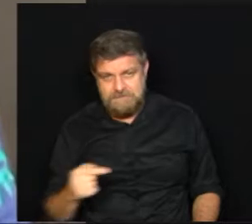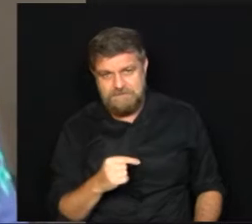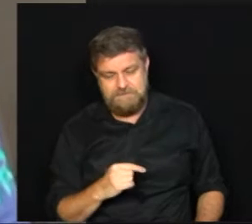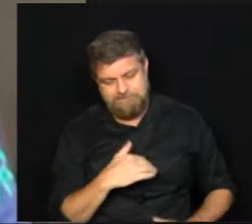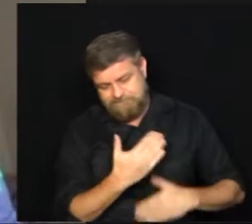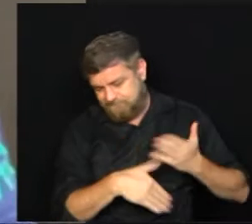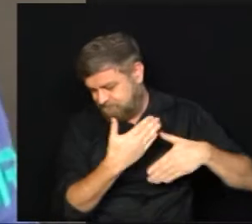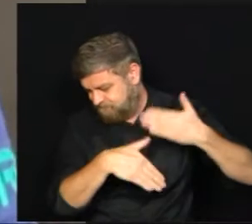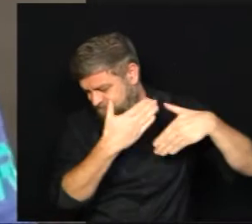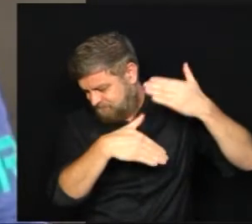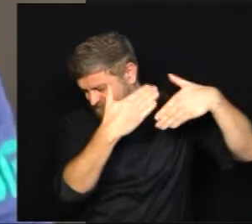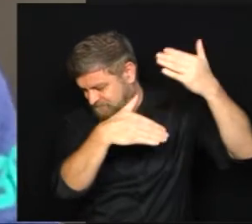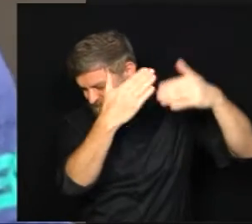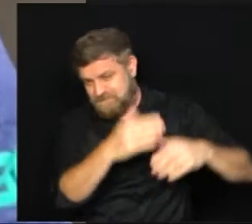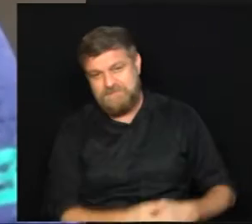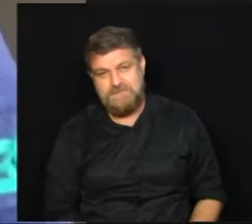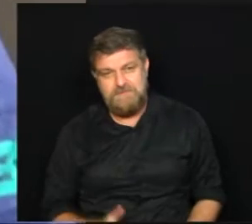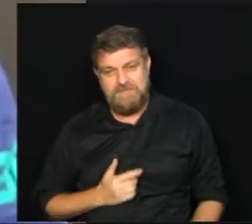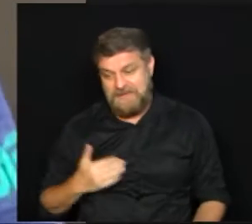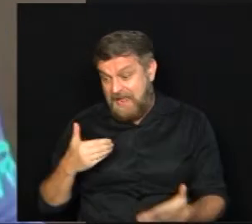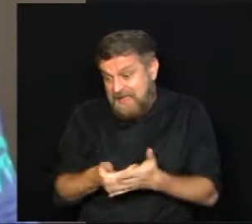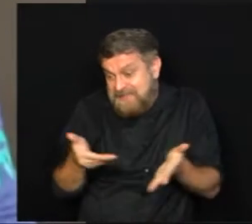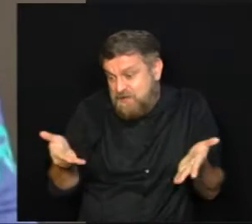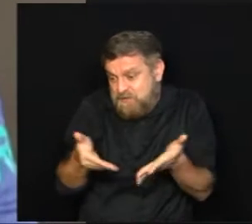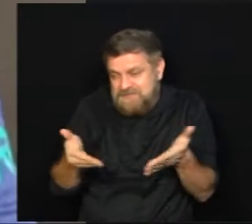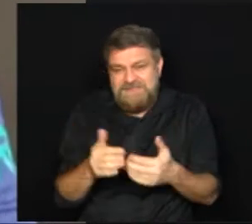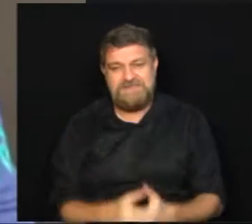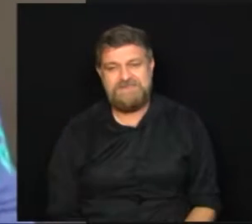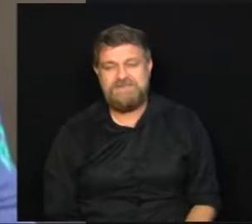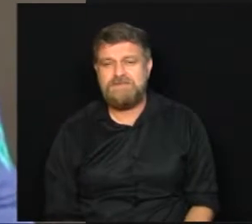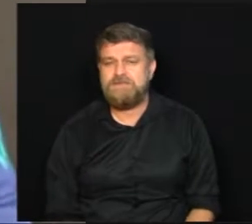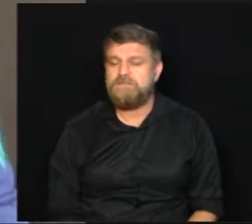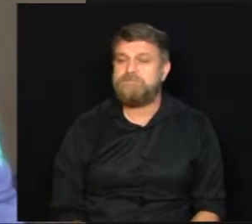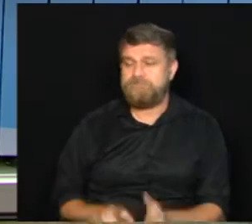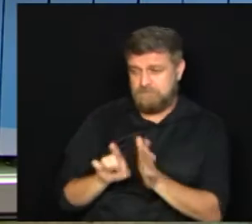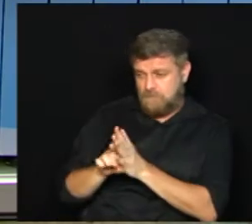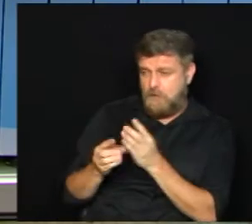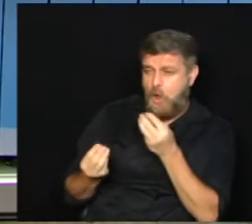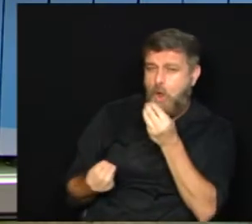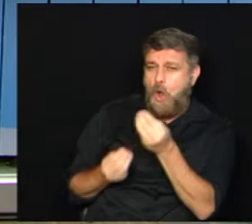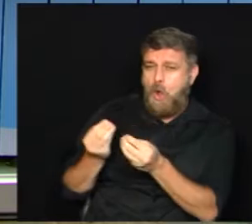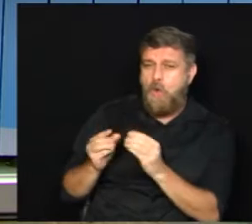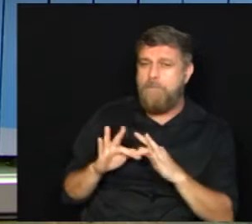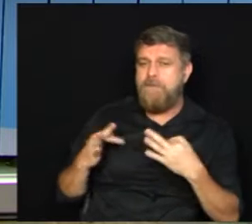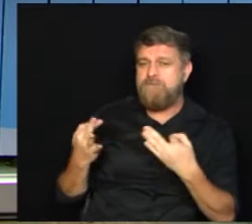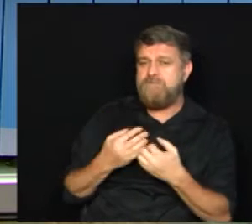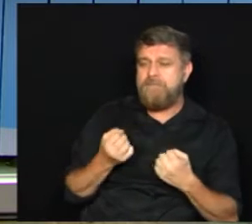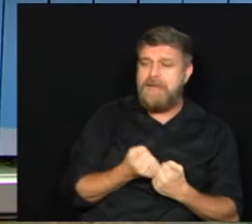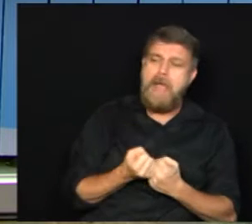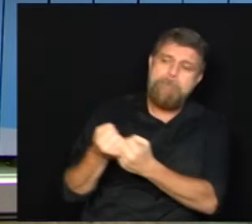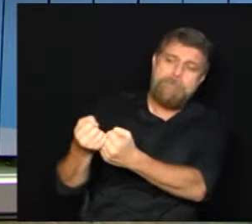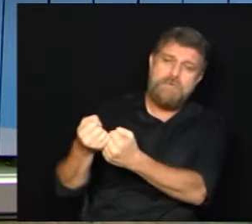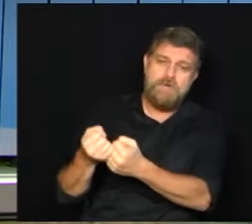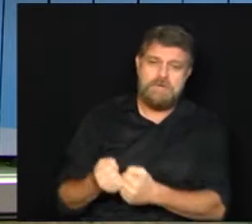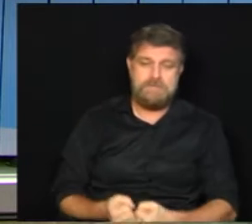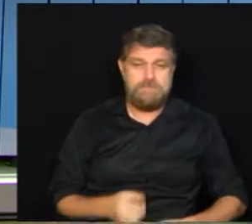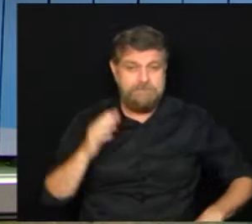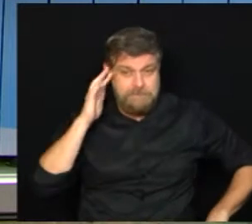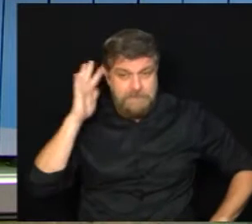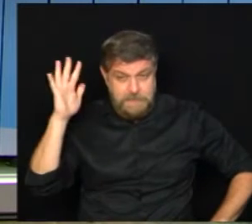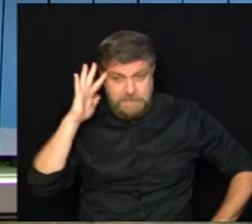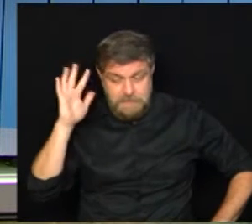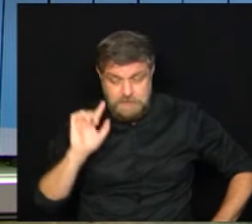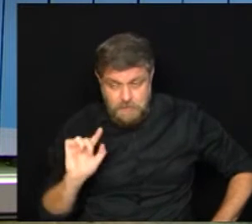só desenvolvimento e estamos aí até hoje. E como que foi o apoio da sua família? Porque eu imagino